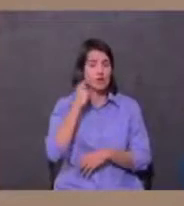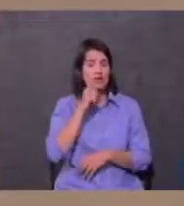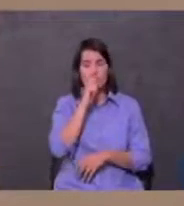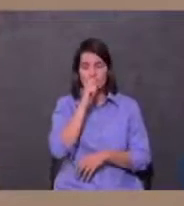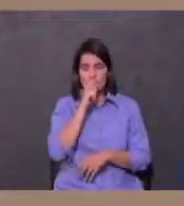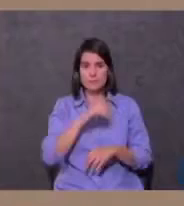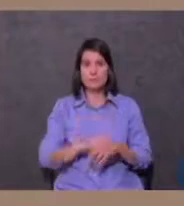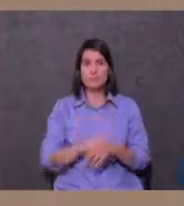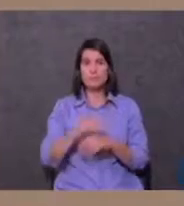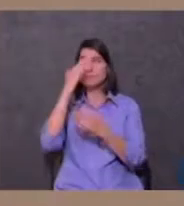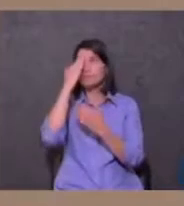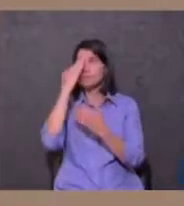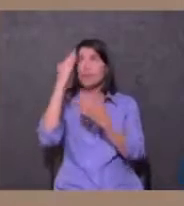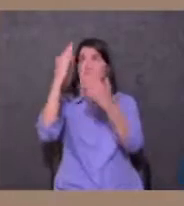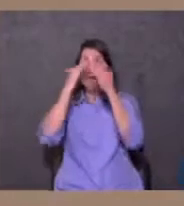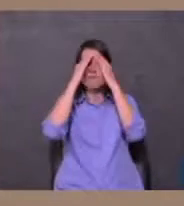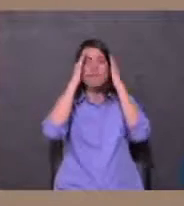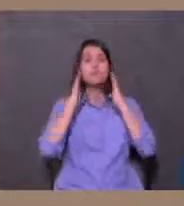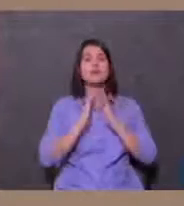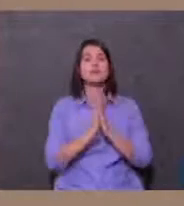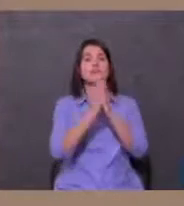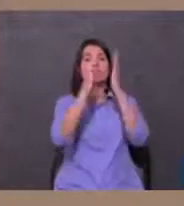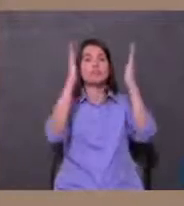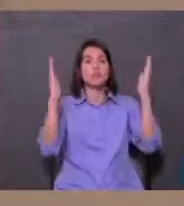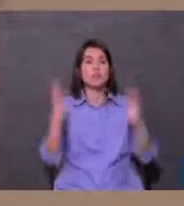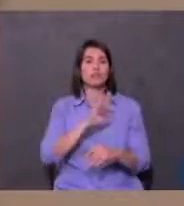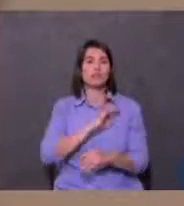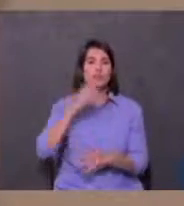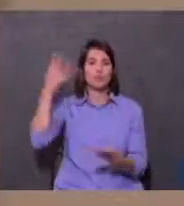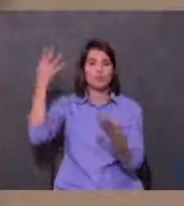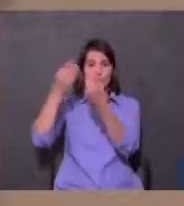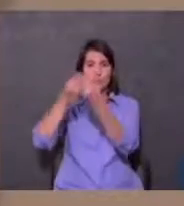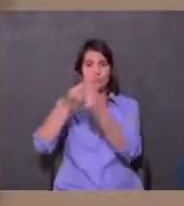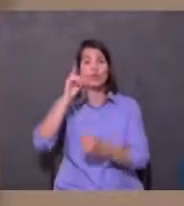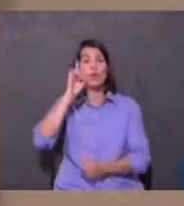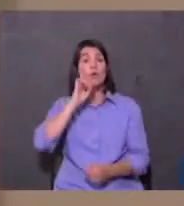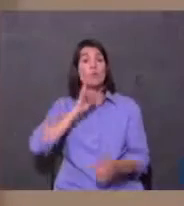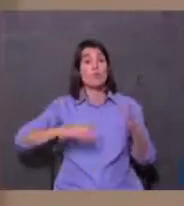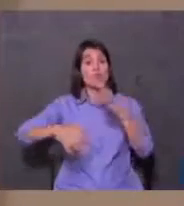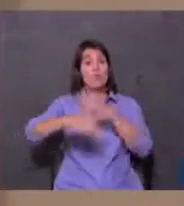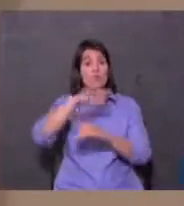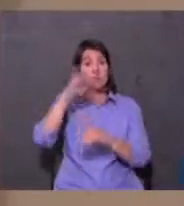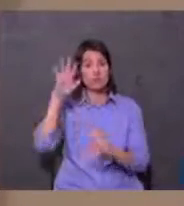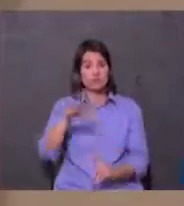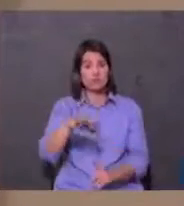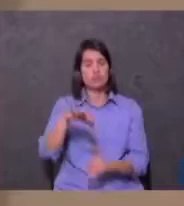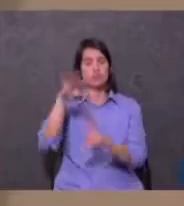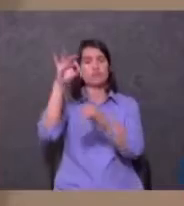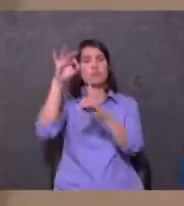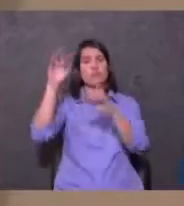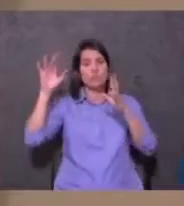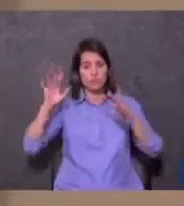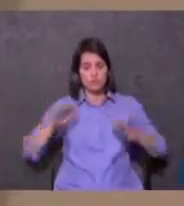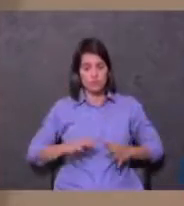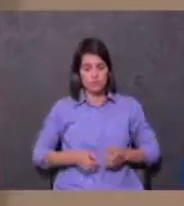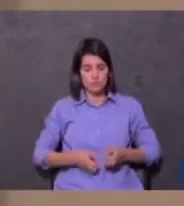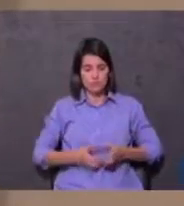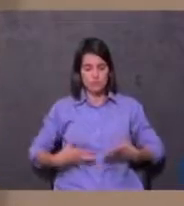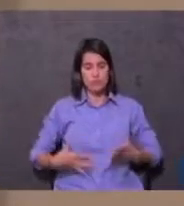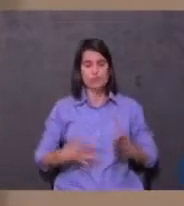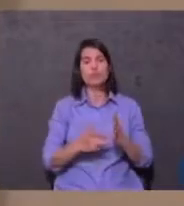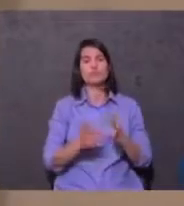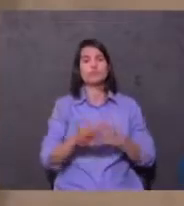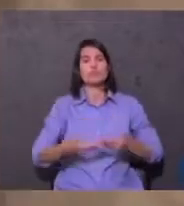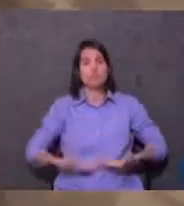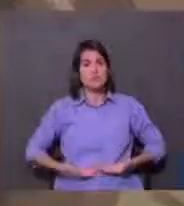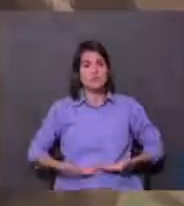Ave Maria, cheia de graça, o Senhor é convosco. Bendita sois vós entre as mulheres, e bendito é o fruto do vosso